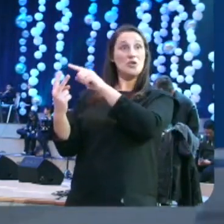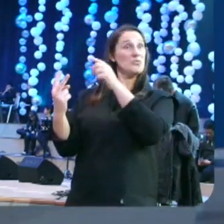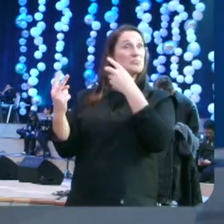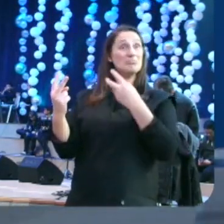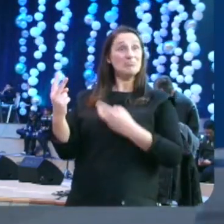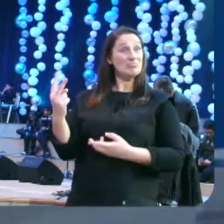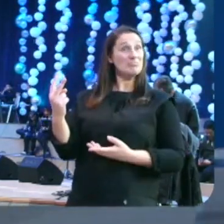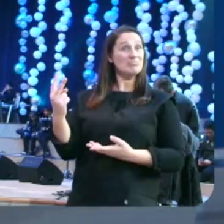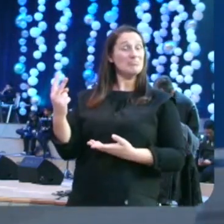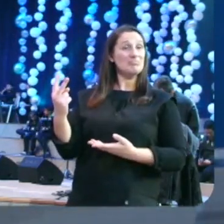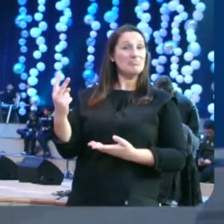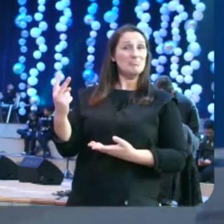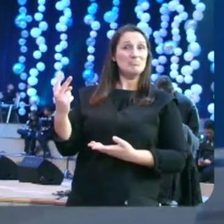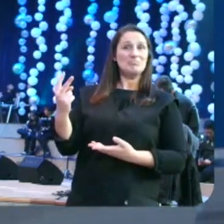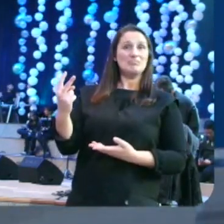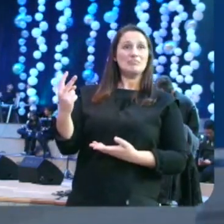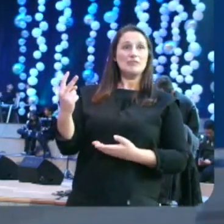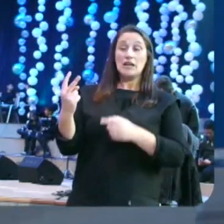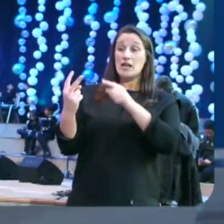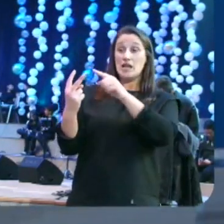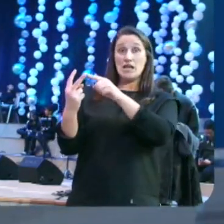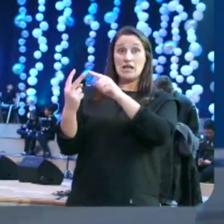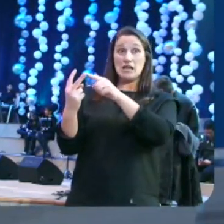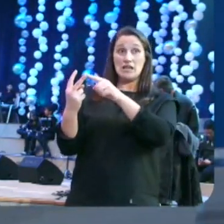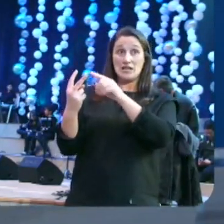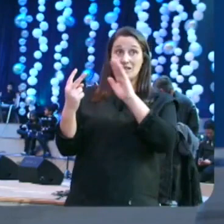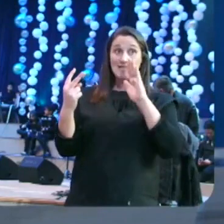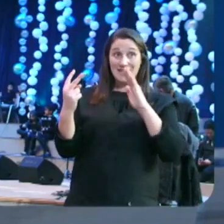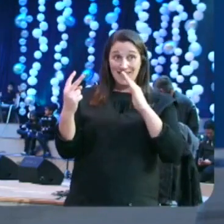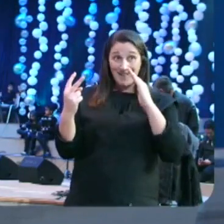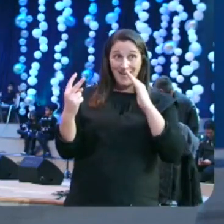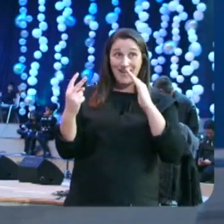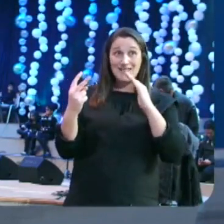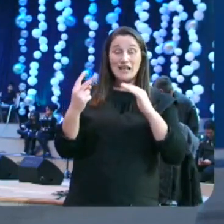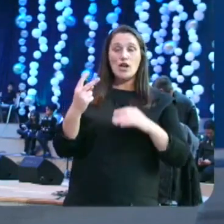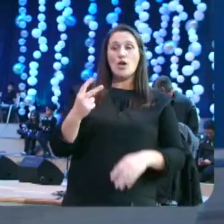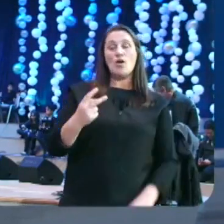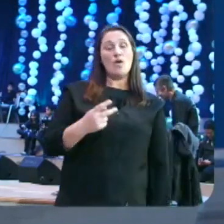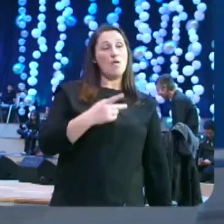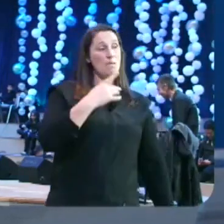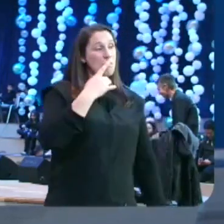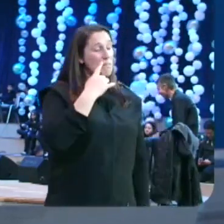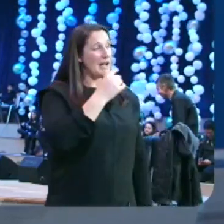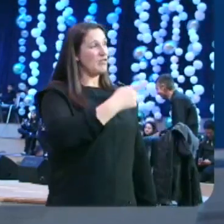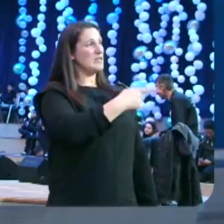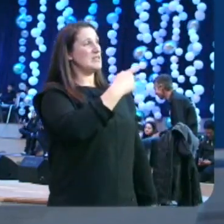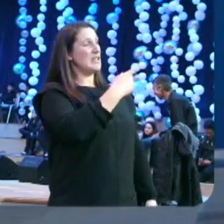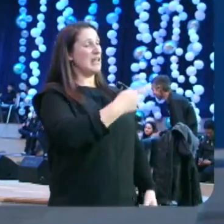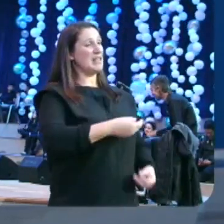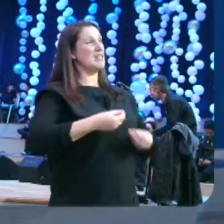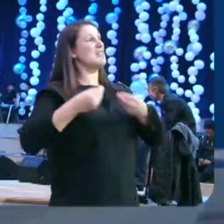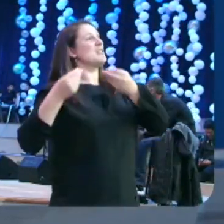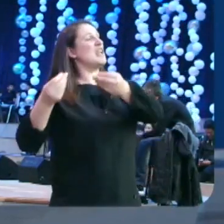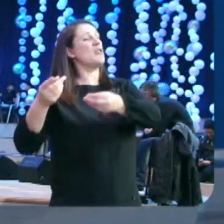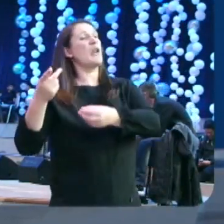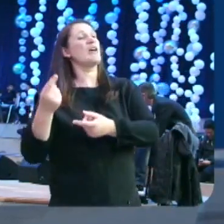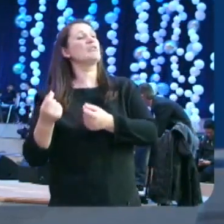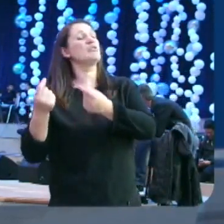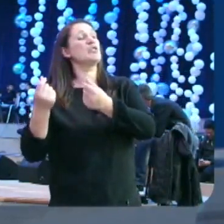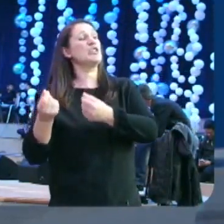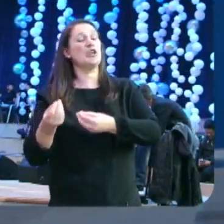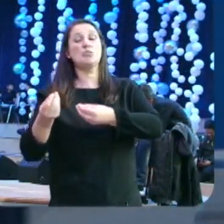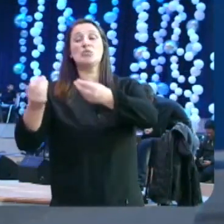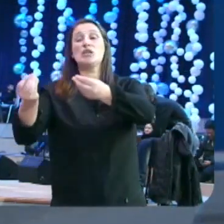discurso, o discurso do que estava em casa era o seguinte: olha, o senhor pegou, desperdiçou todo o dinheiro da